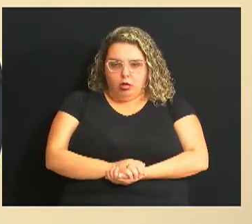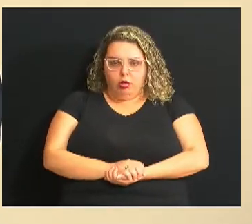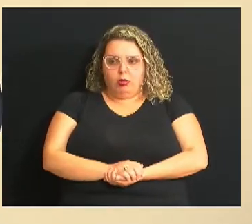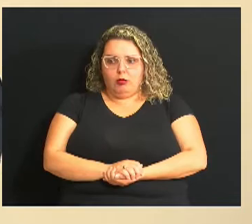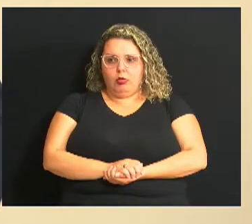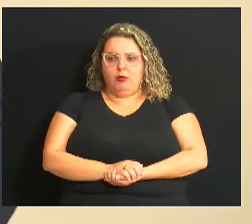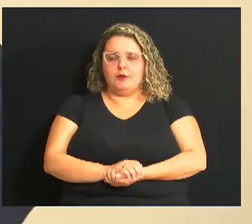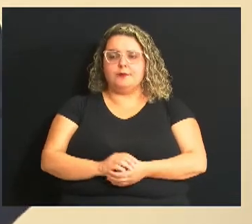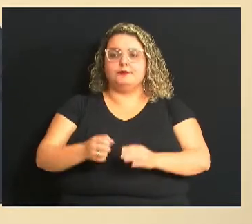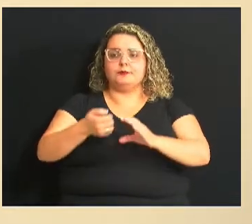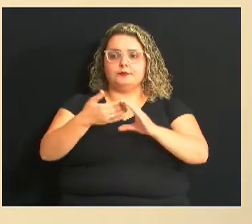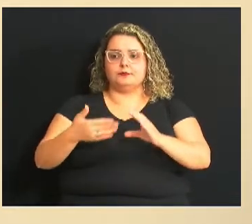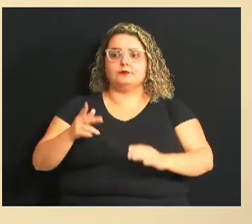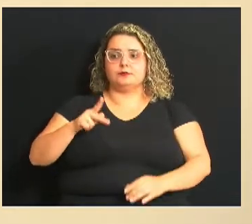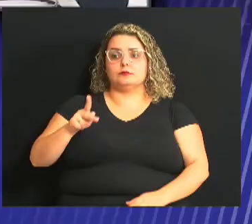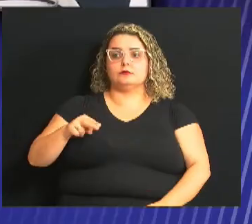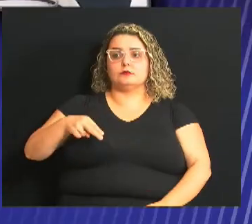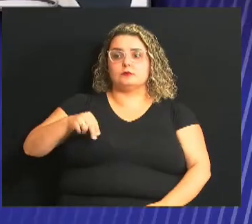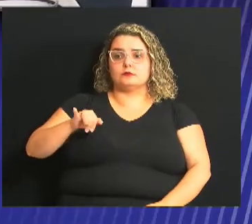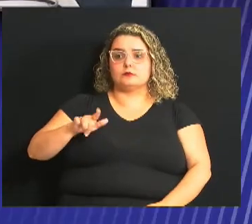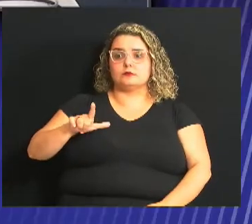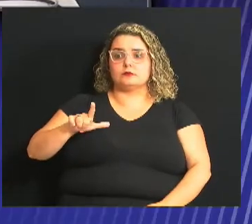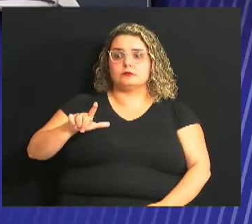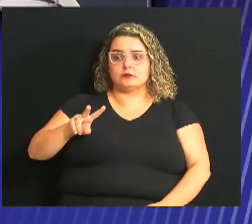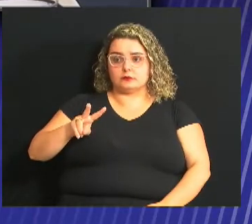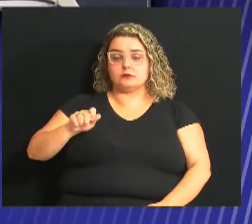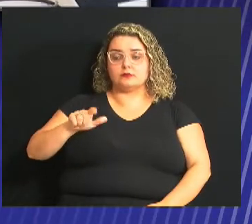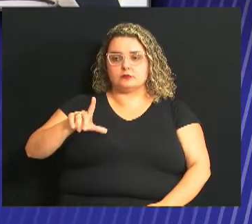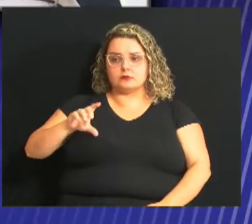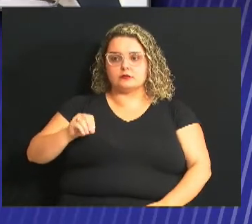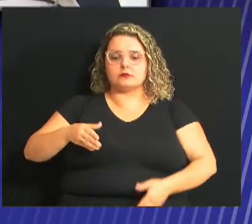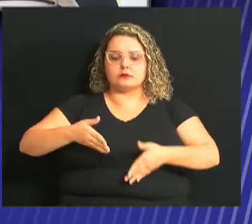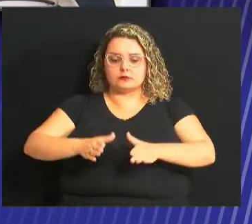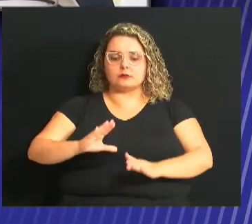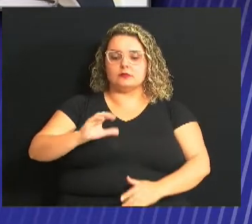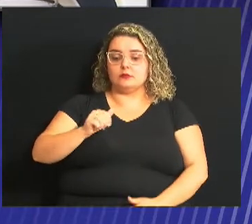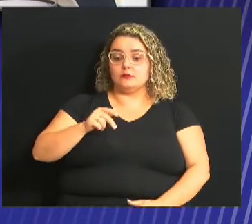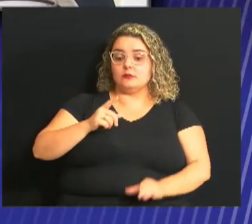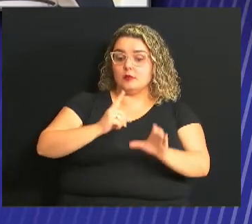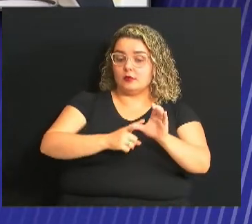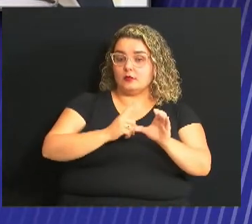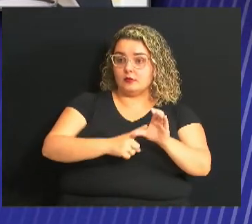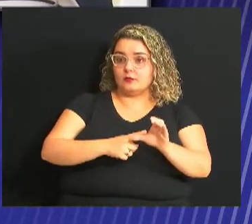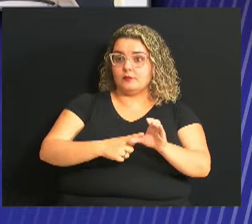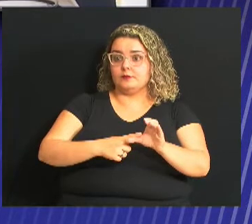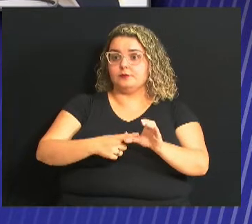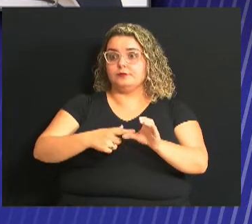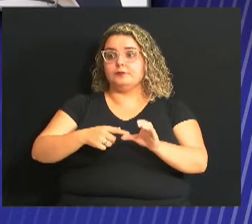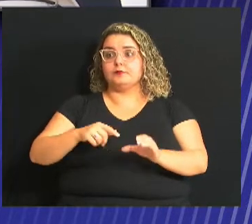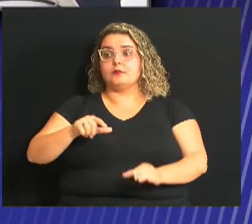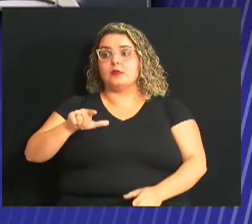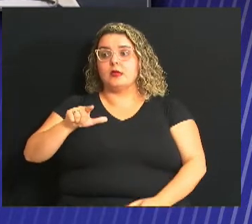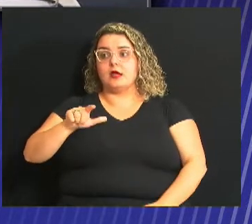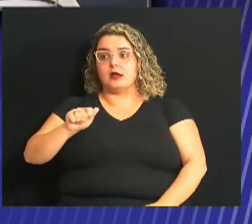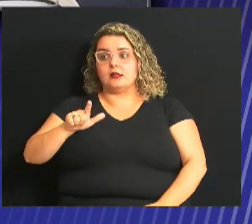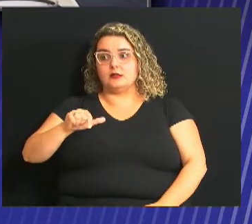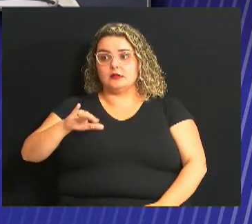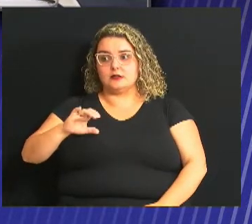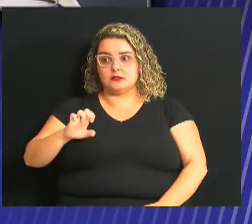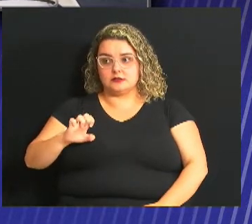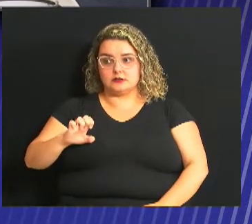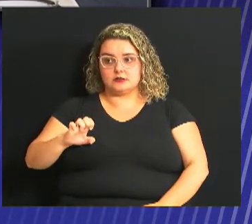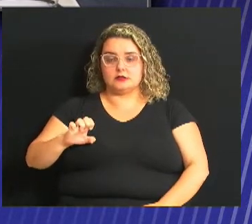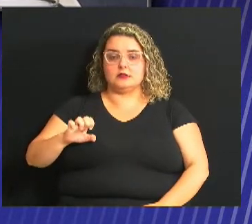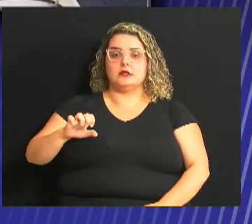pessoal. O professor Nivaldo é nascido na cidade de Capivari, filho da senhora Alice e do senhor Laudelino. Tem